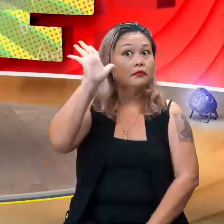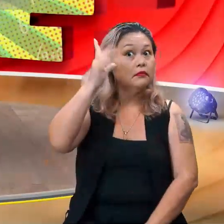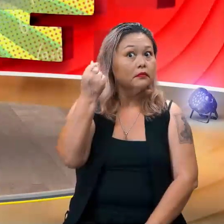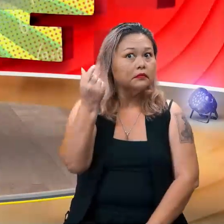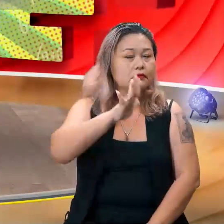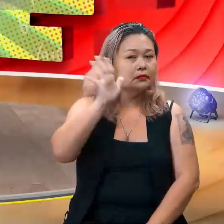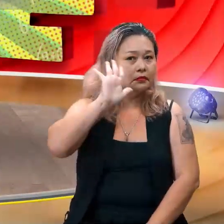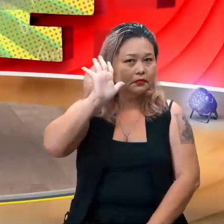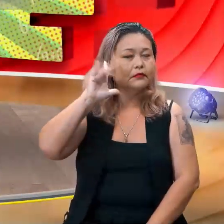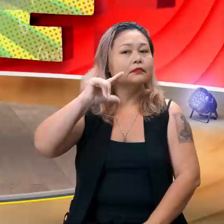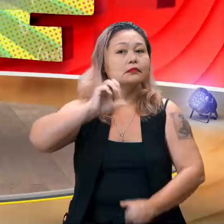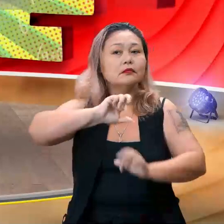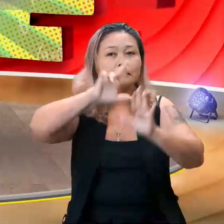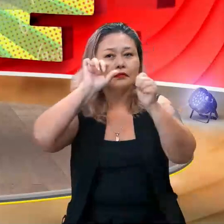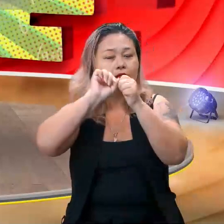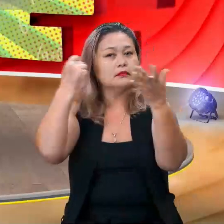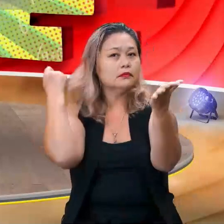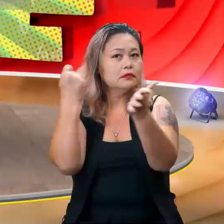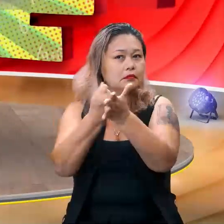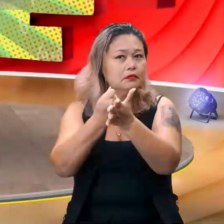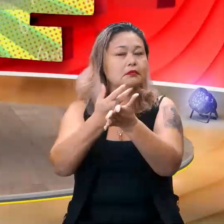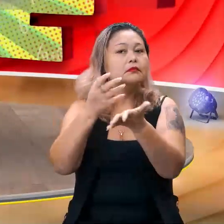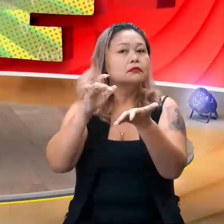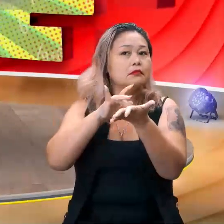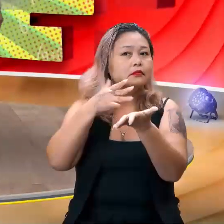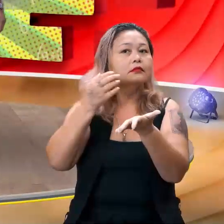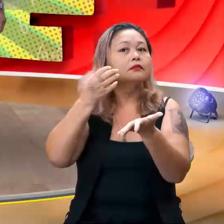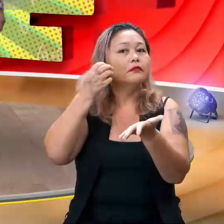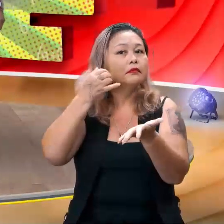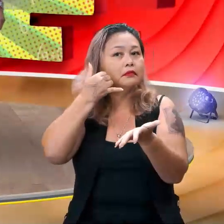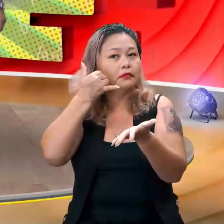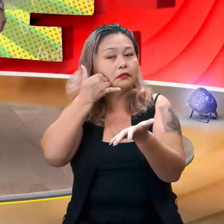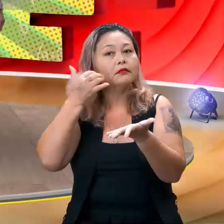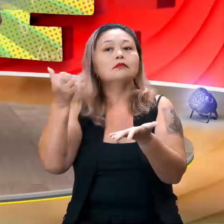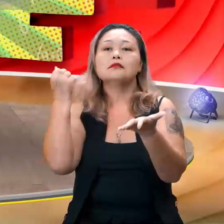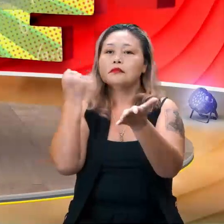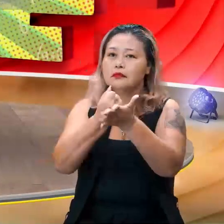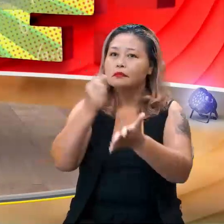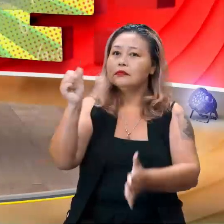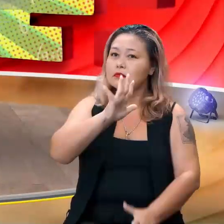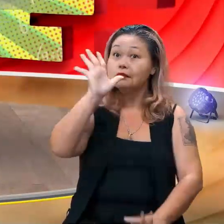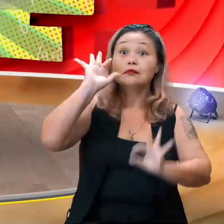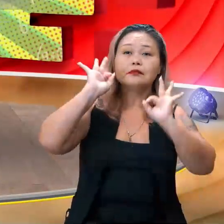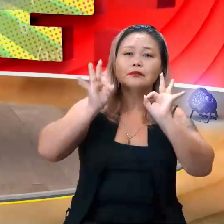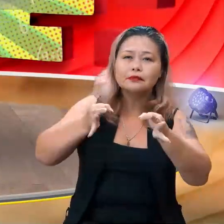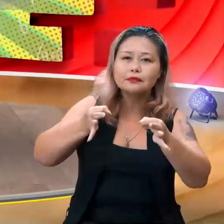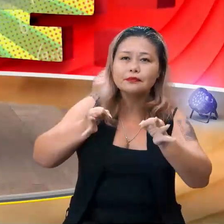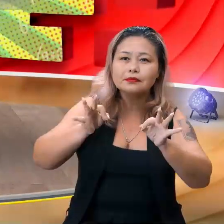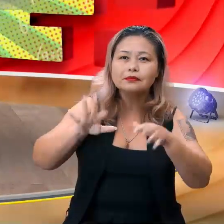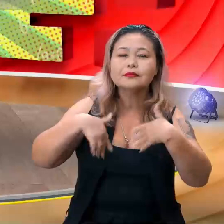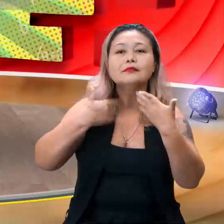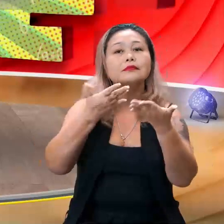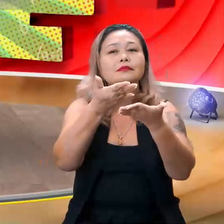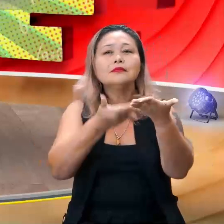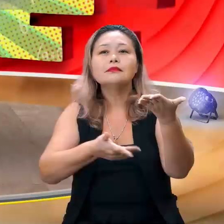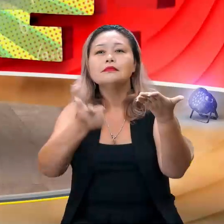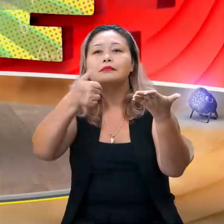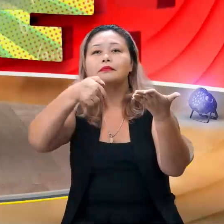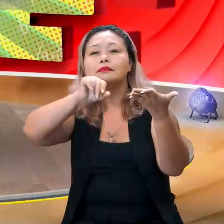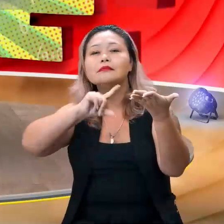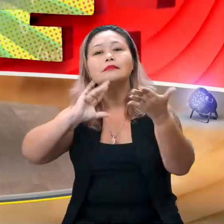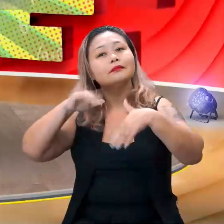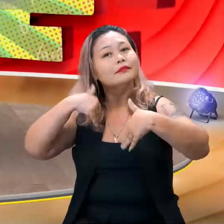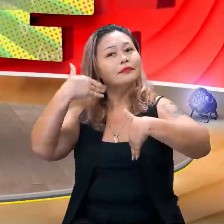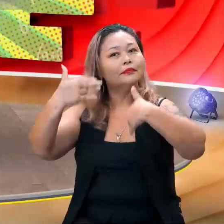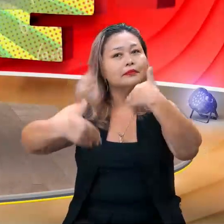Mas, claro, né? Quem paga a conta de celular aí, paga caro também. Certinho? Então, com base no nosso quiz, avançamos agora,